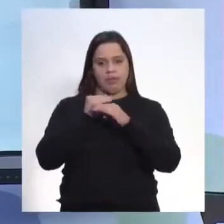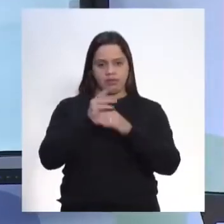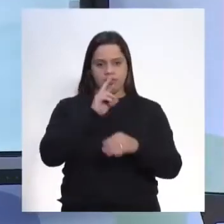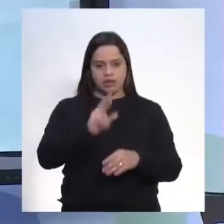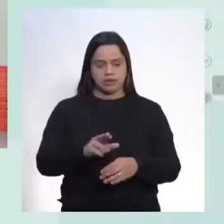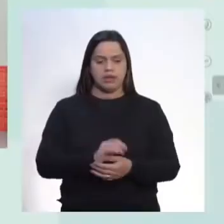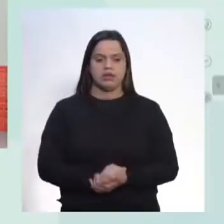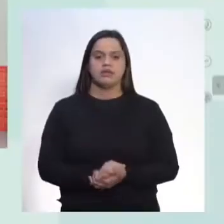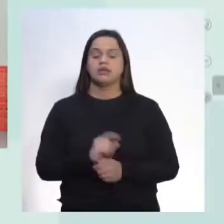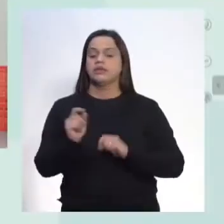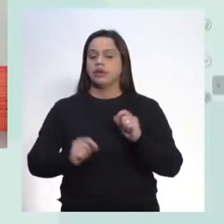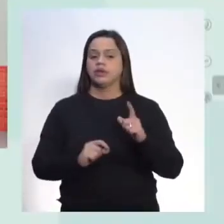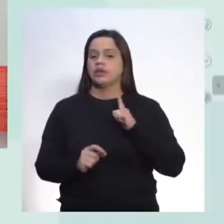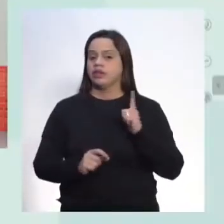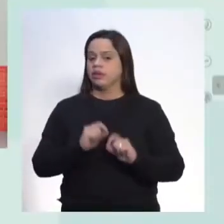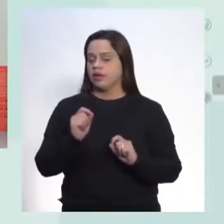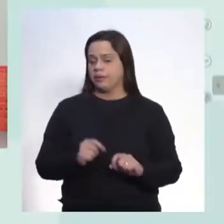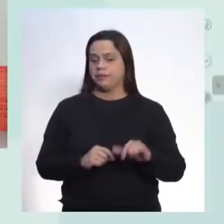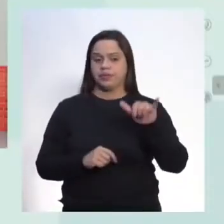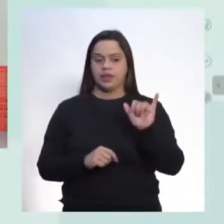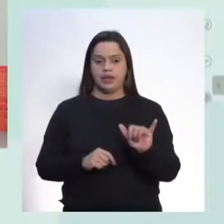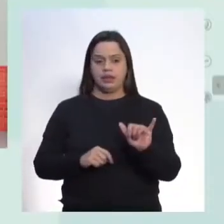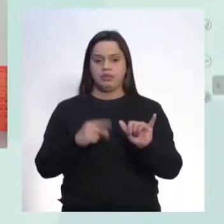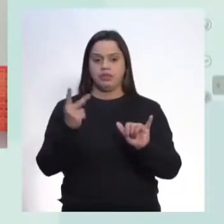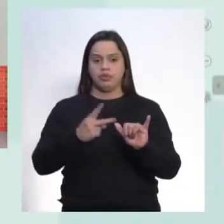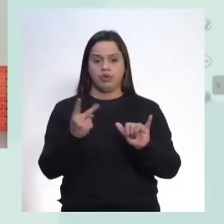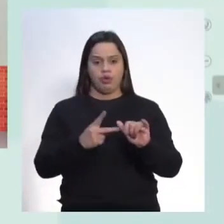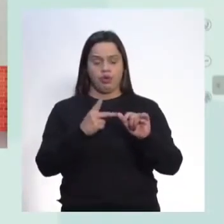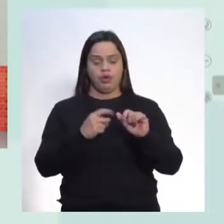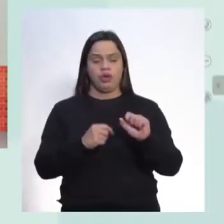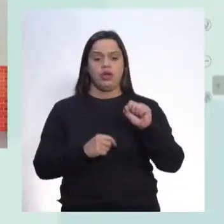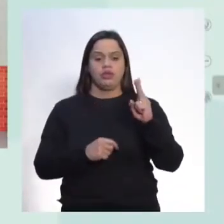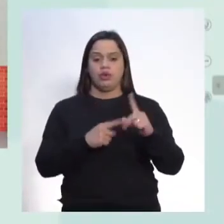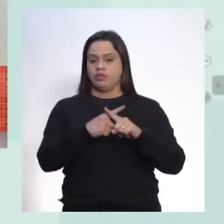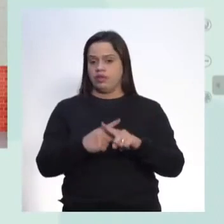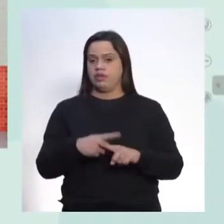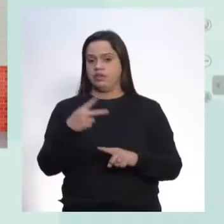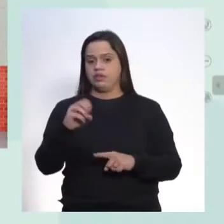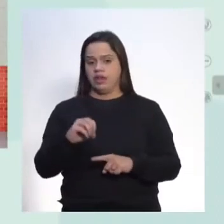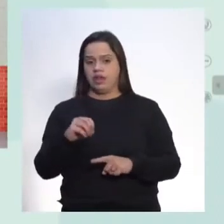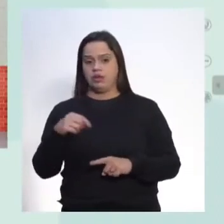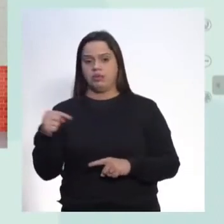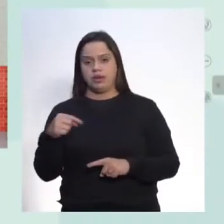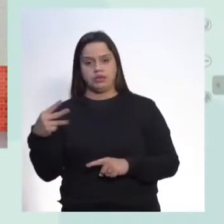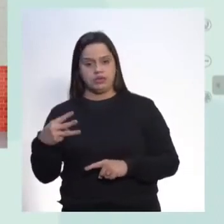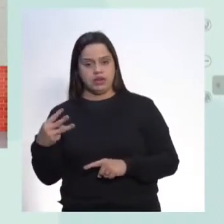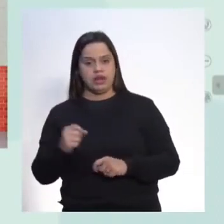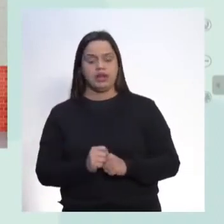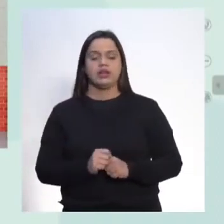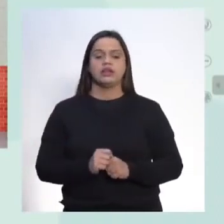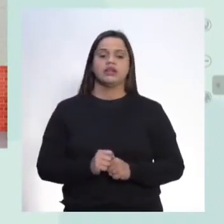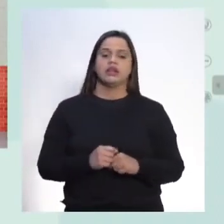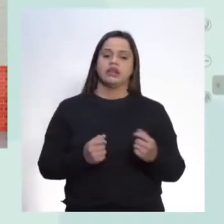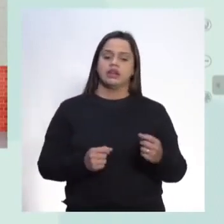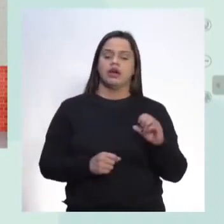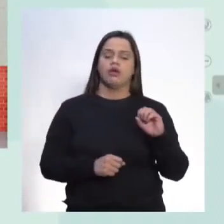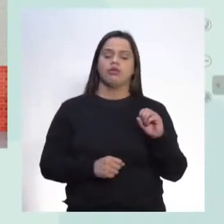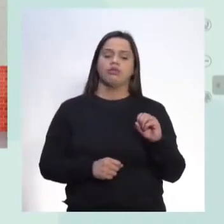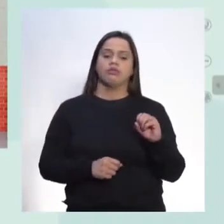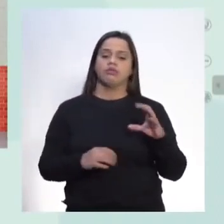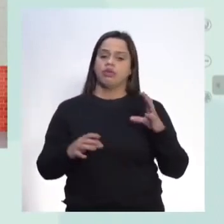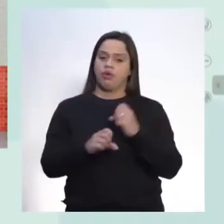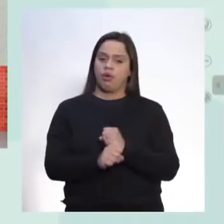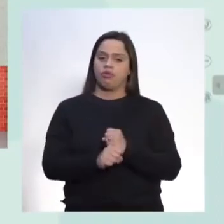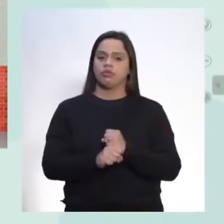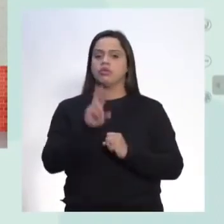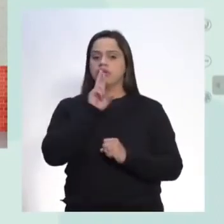que o y será igual, primeiro valor, 2 vezes 0, menos 3, portanto, aí 2 vezes 0, 0,